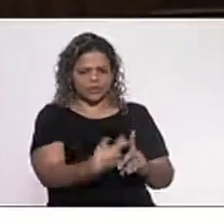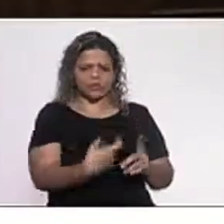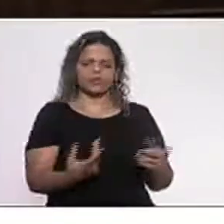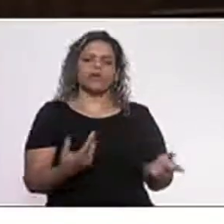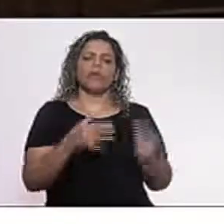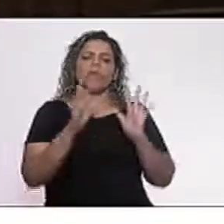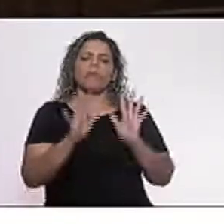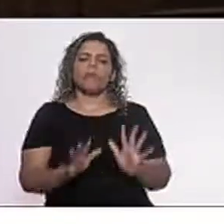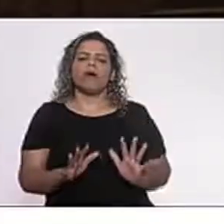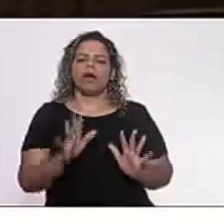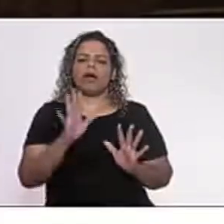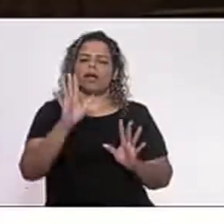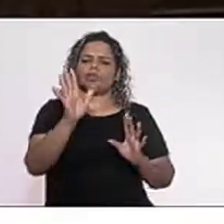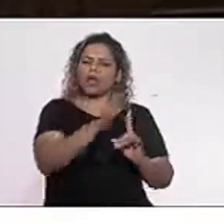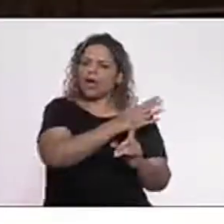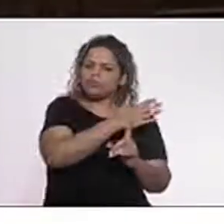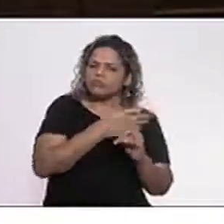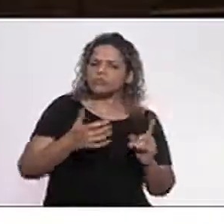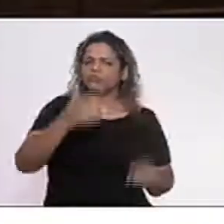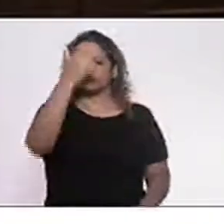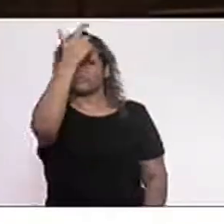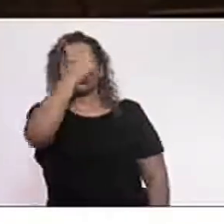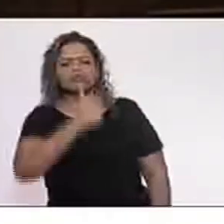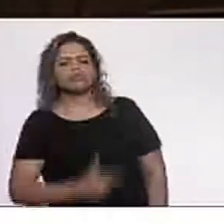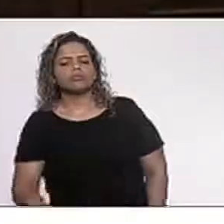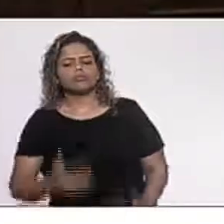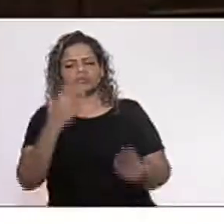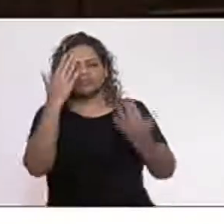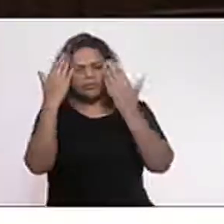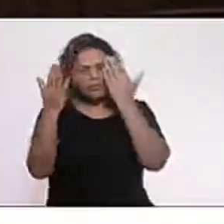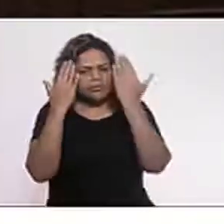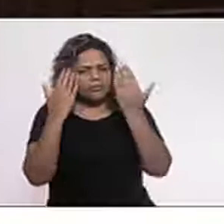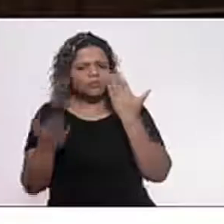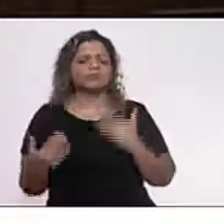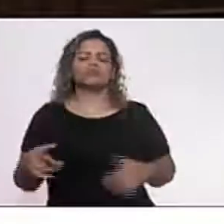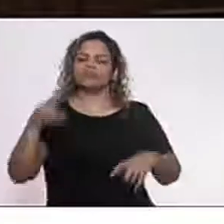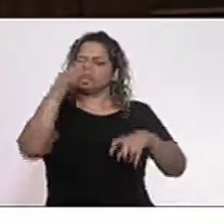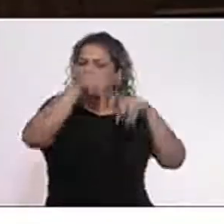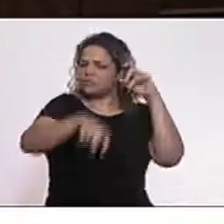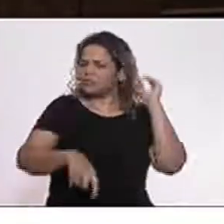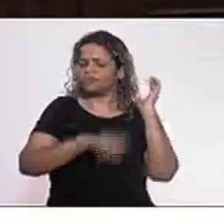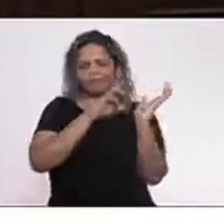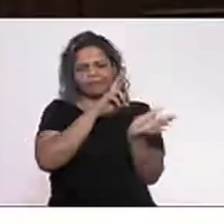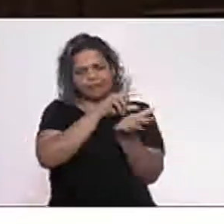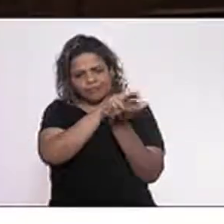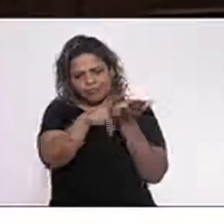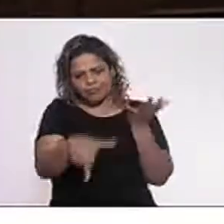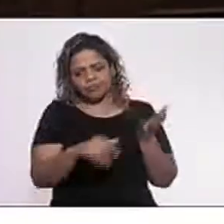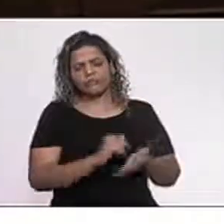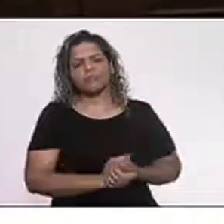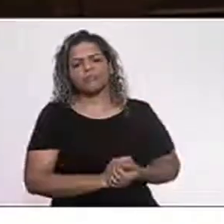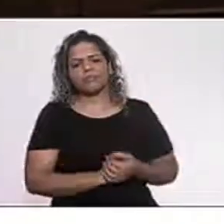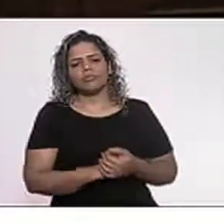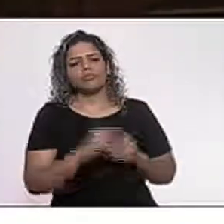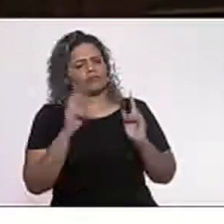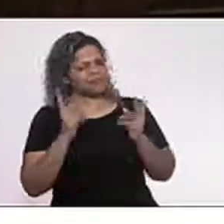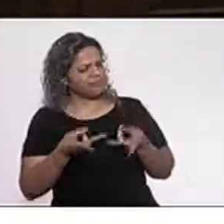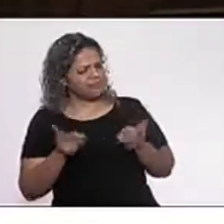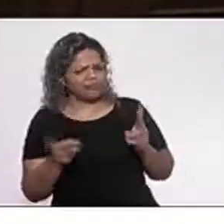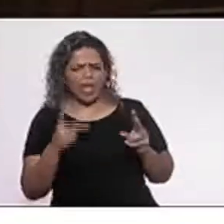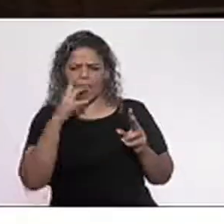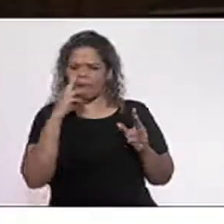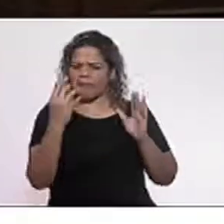particular, mas as agressões físicas, psicológicas, sexuais, enfim, ainda são